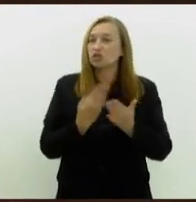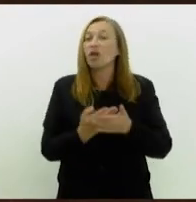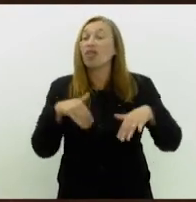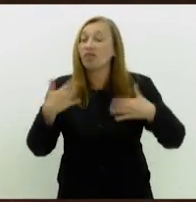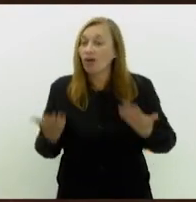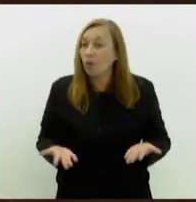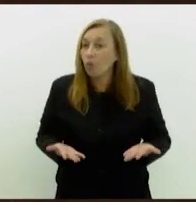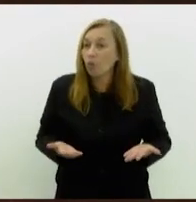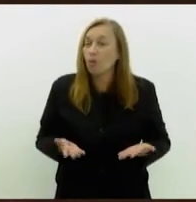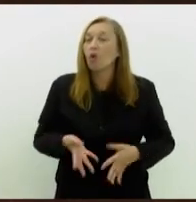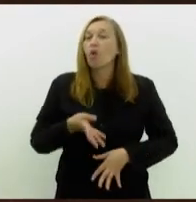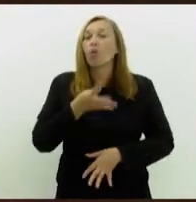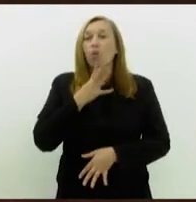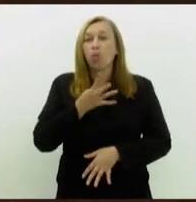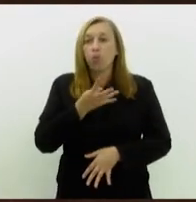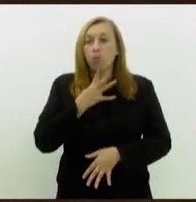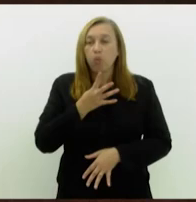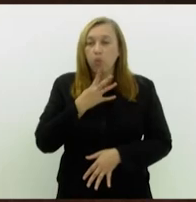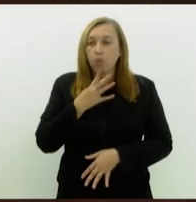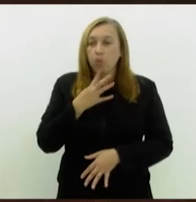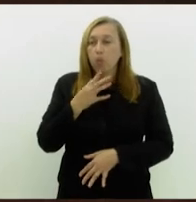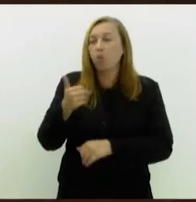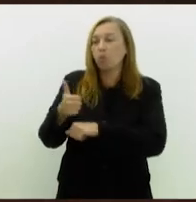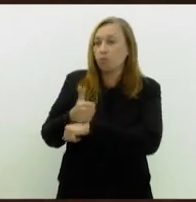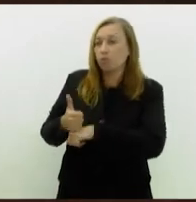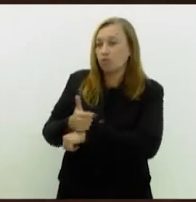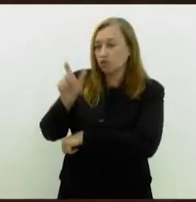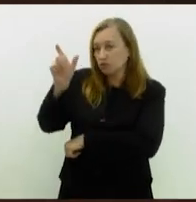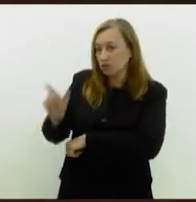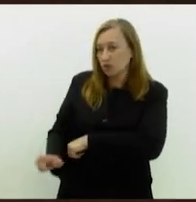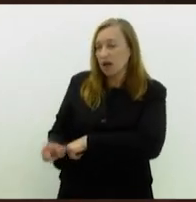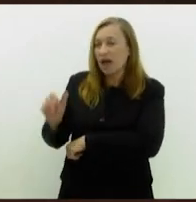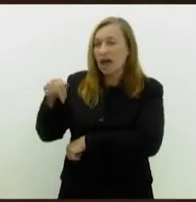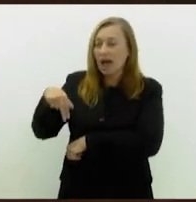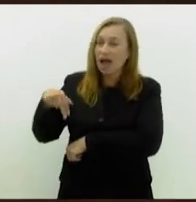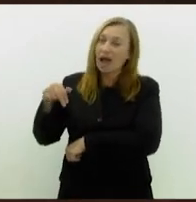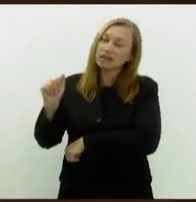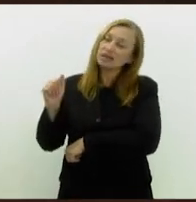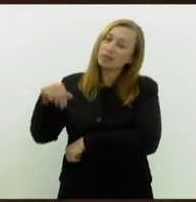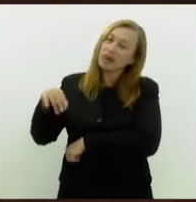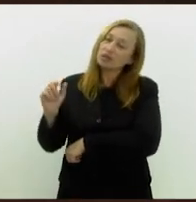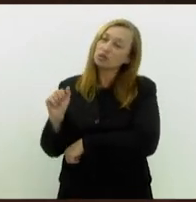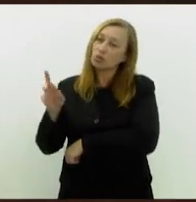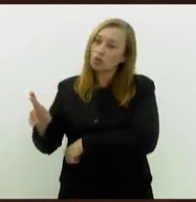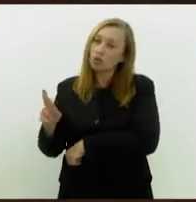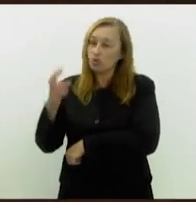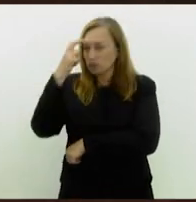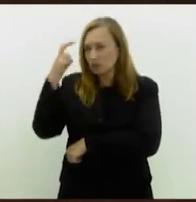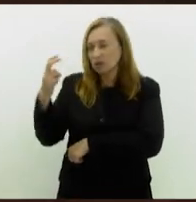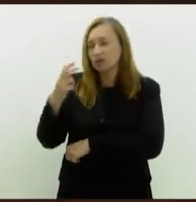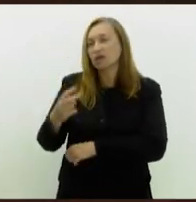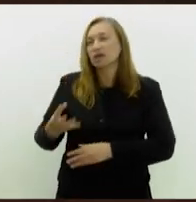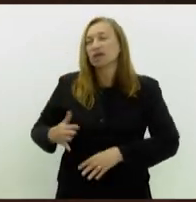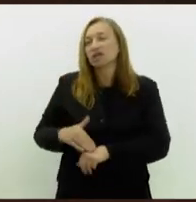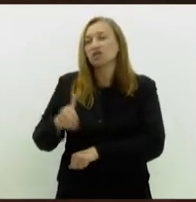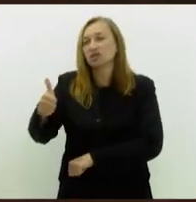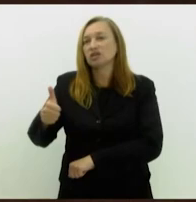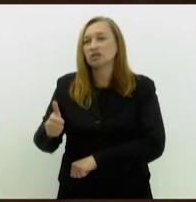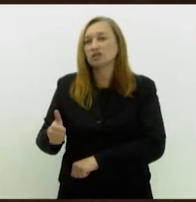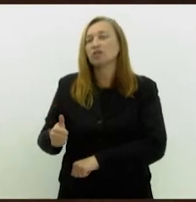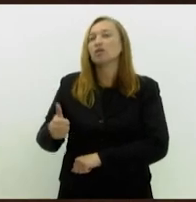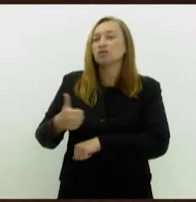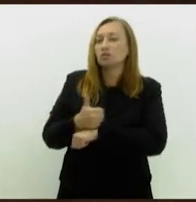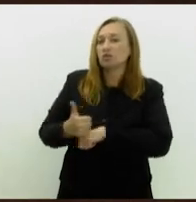então reconhecer o cargo de animador cultural é dar dignidade à aqueles profissionais que sempre